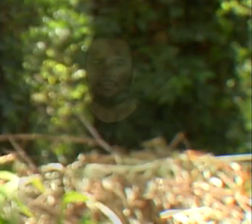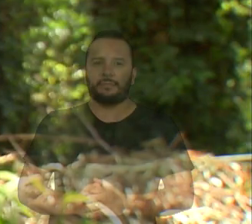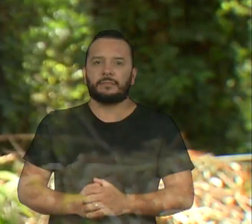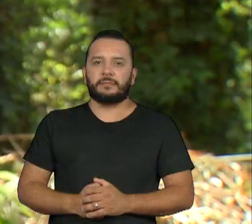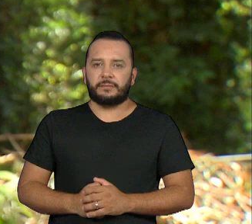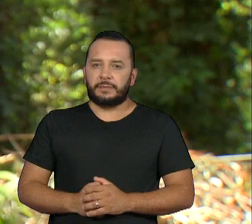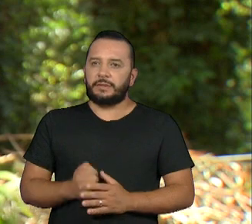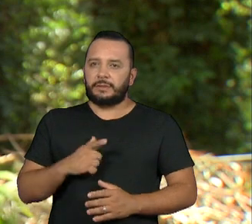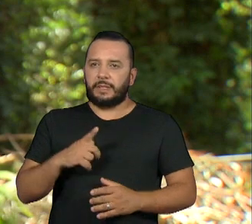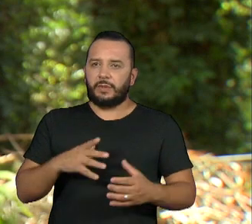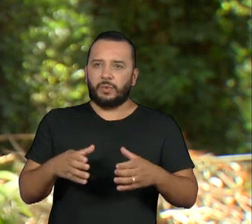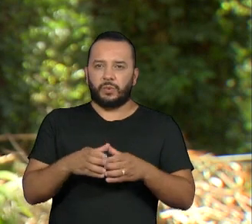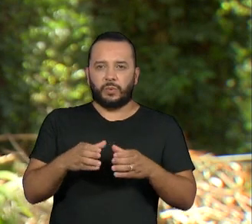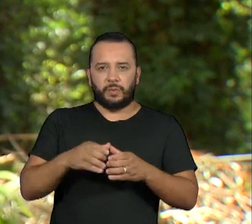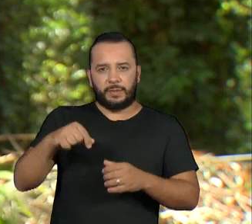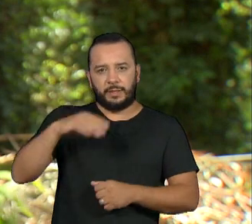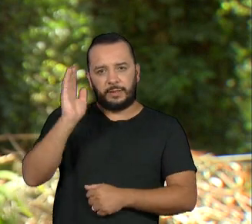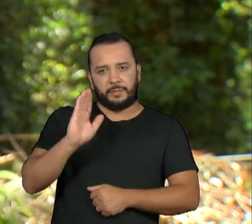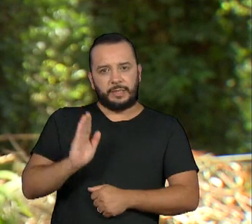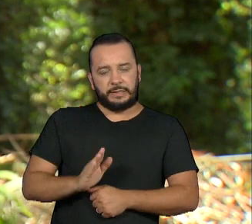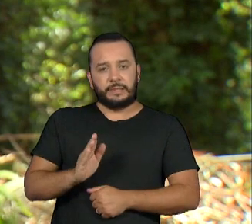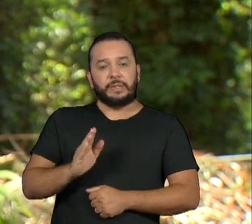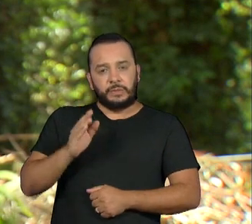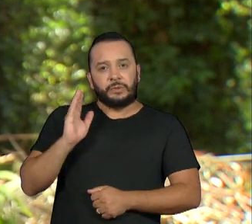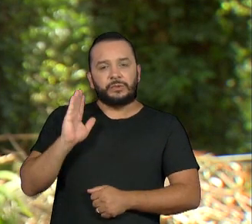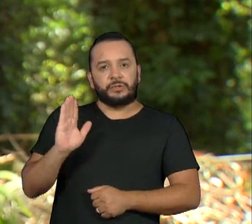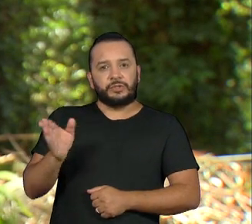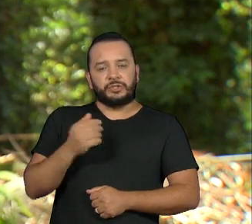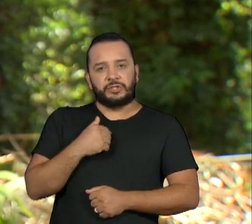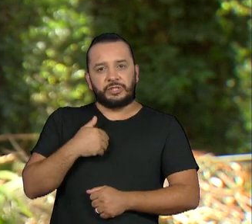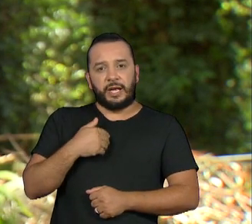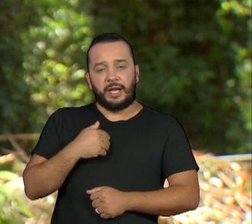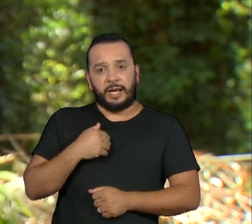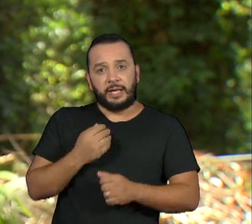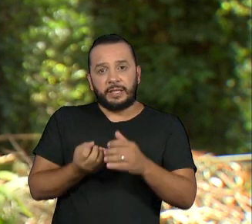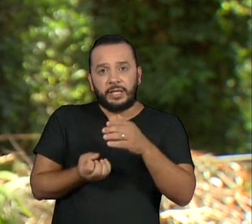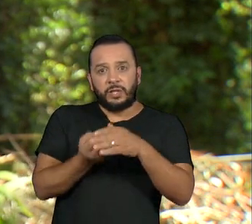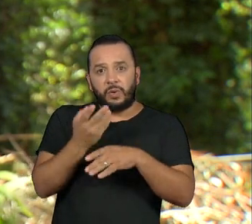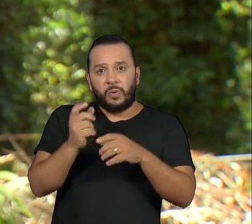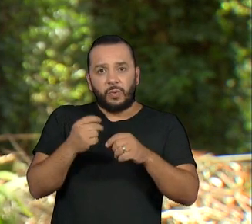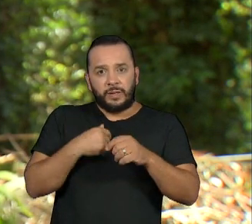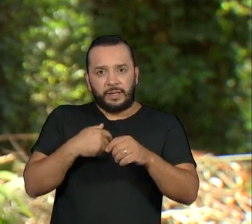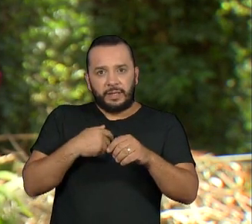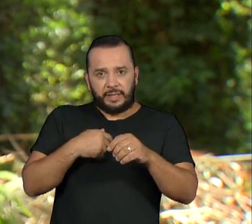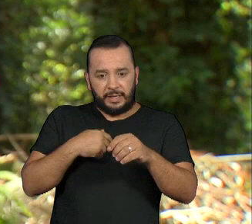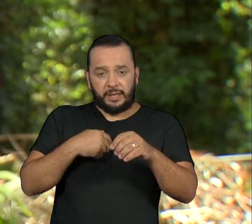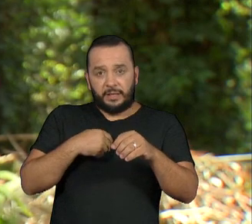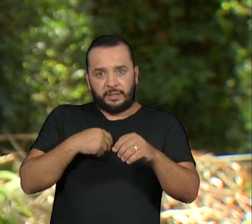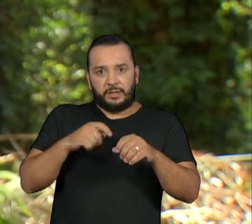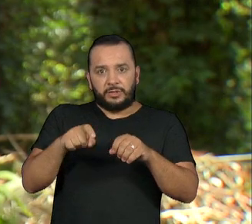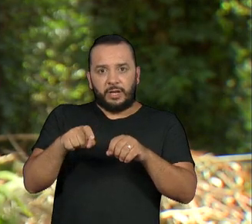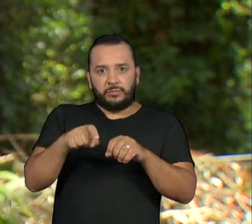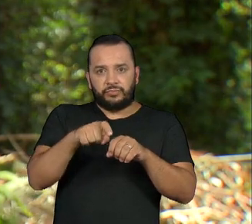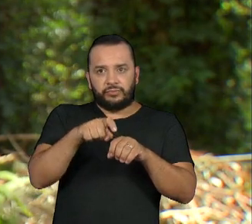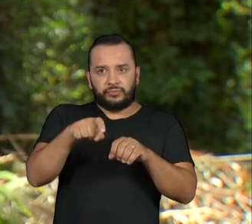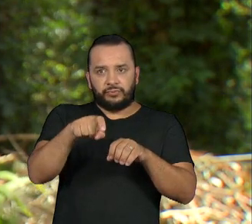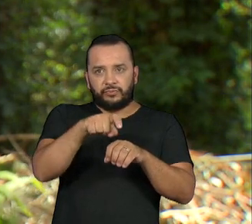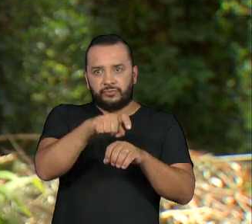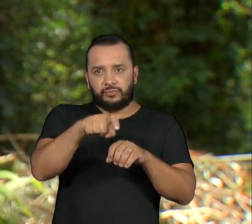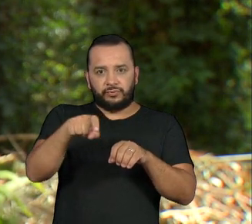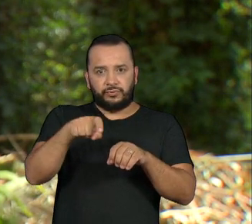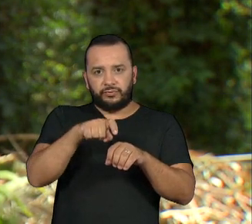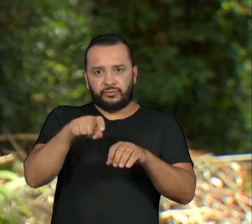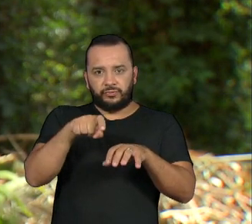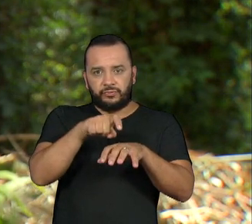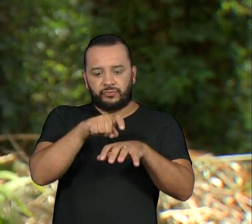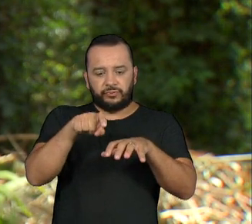Uma equipe de brasileiros reconstruiu e implantou um casco feito em impressora 3D em uma fêmea de